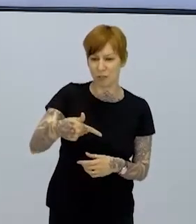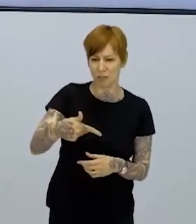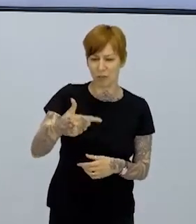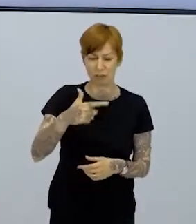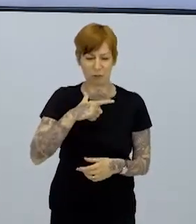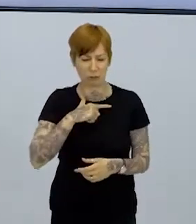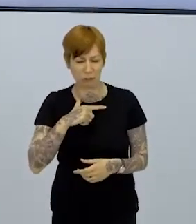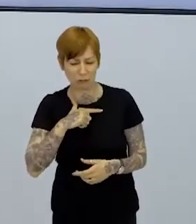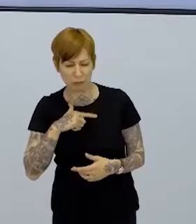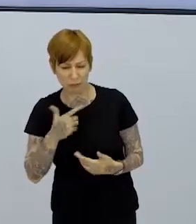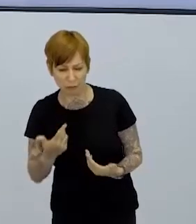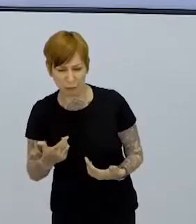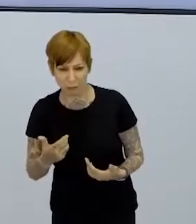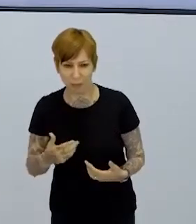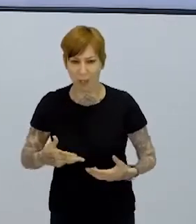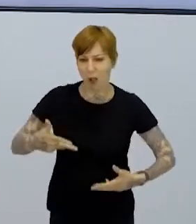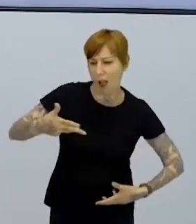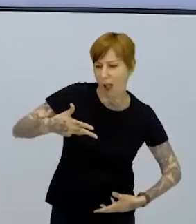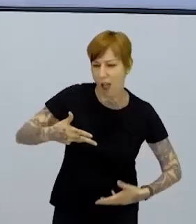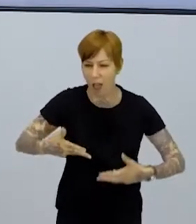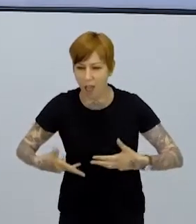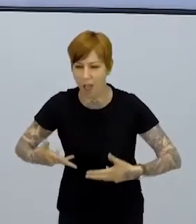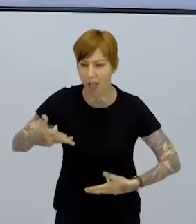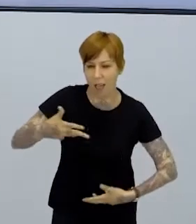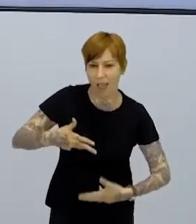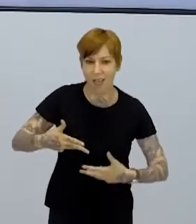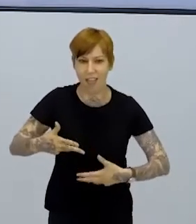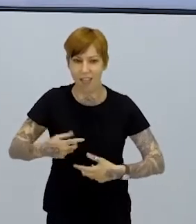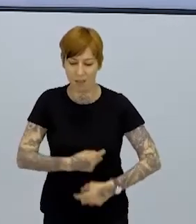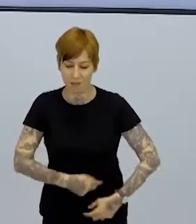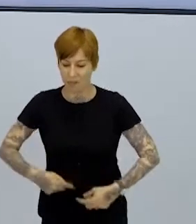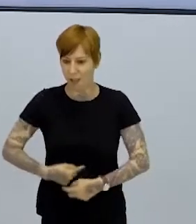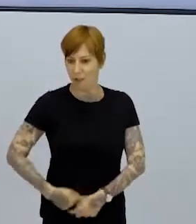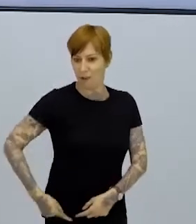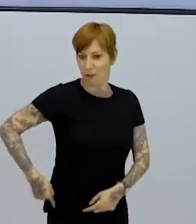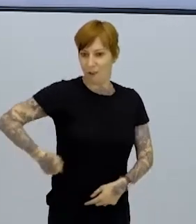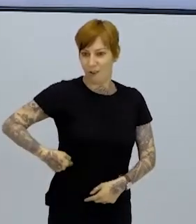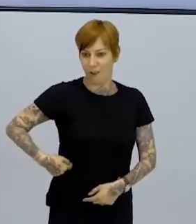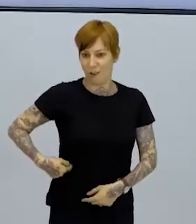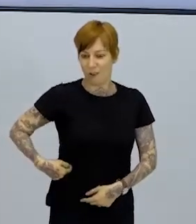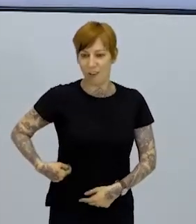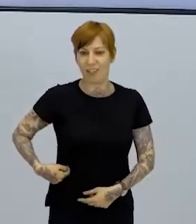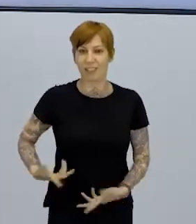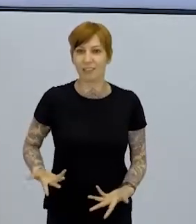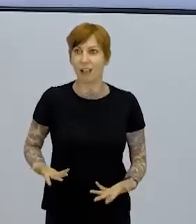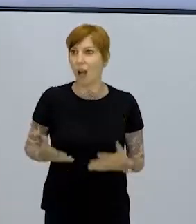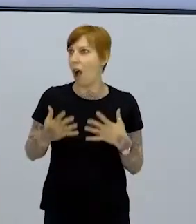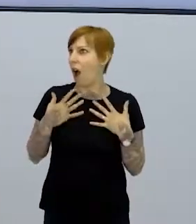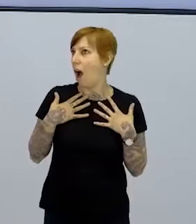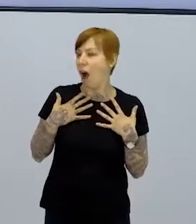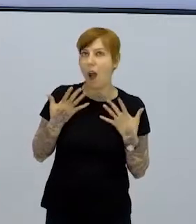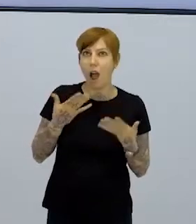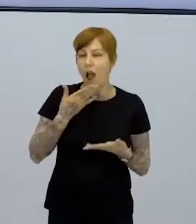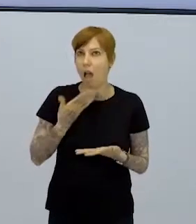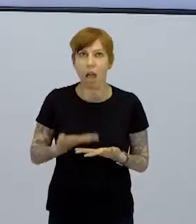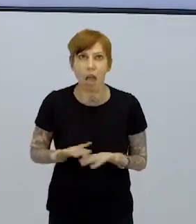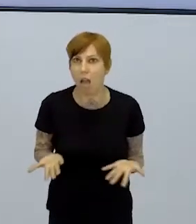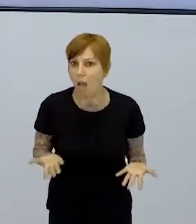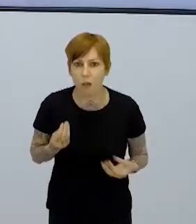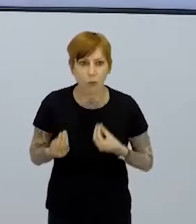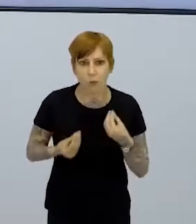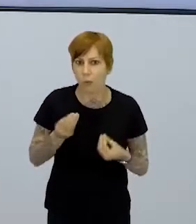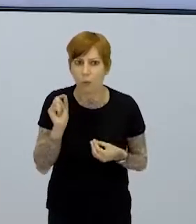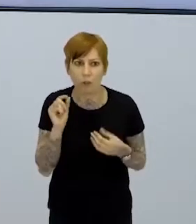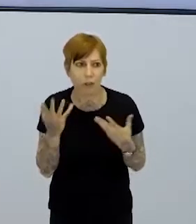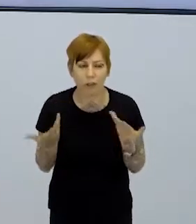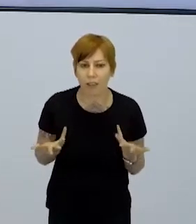Os rappers, quando saíam, né, com a calça mais para baixo, aquelas correntes imensas, era assim, meu Deus, que absurdo. E que hoje,